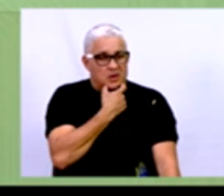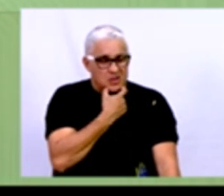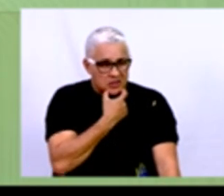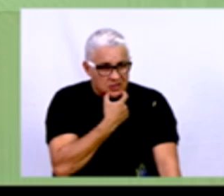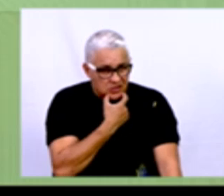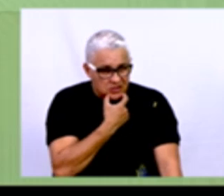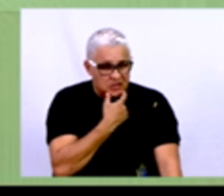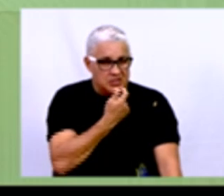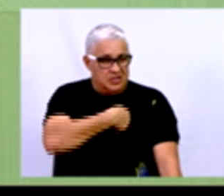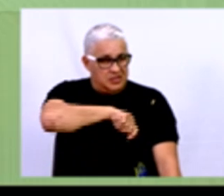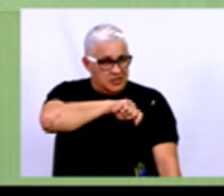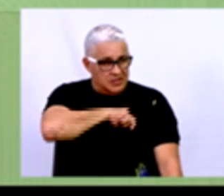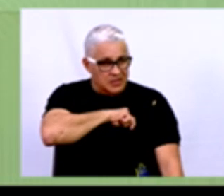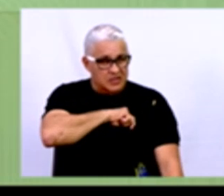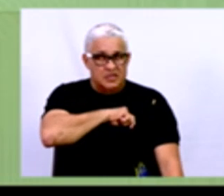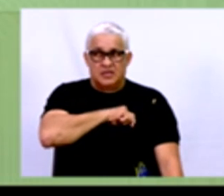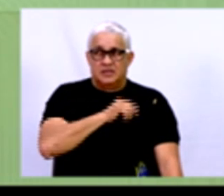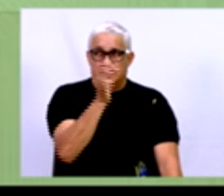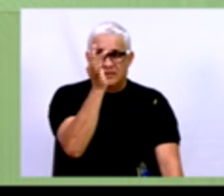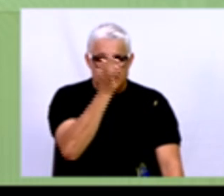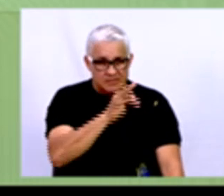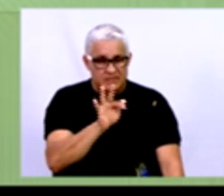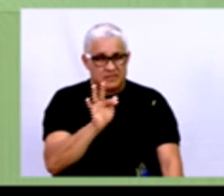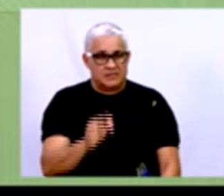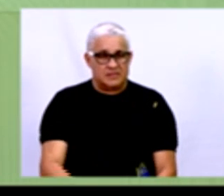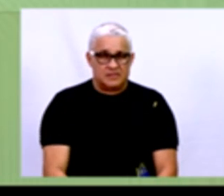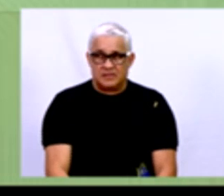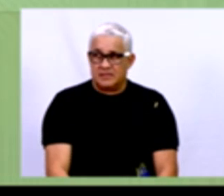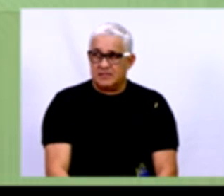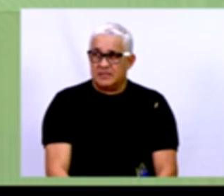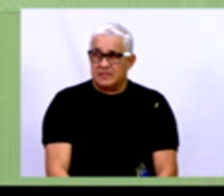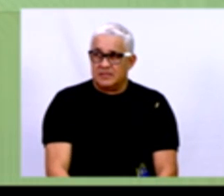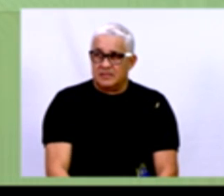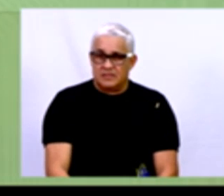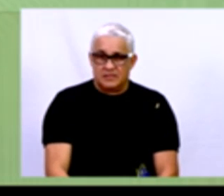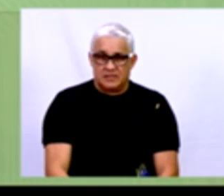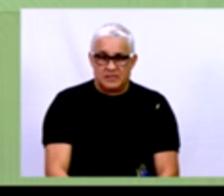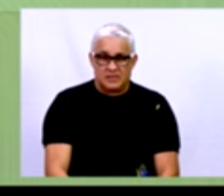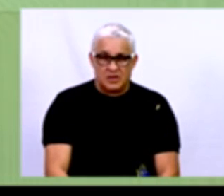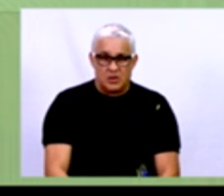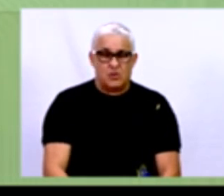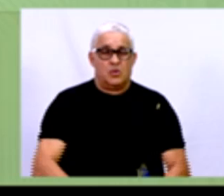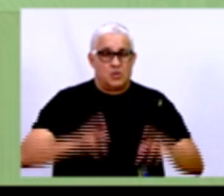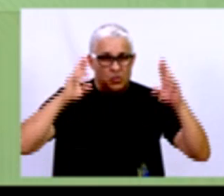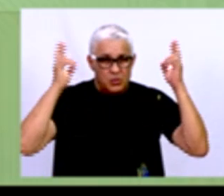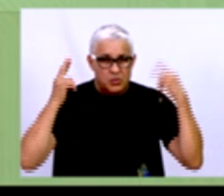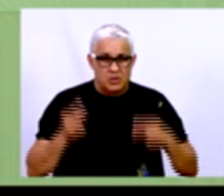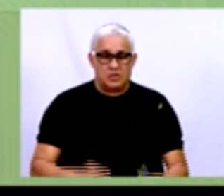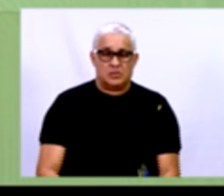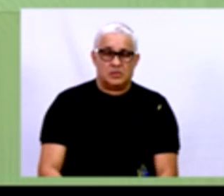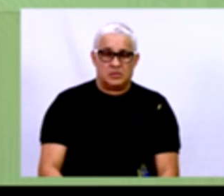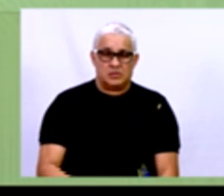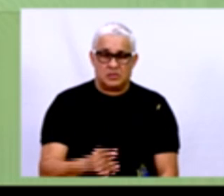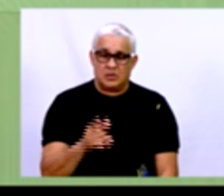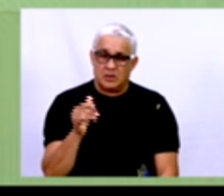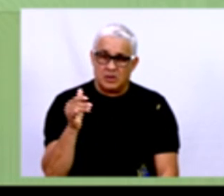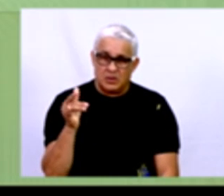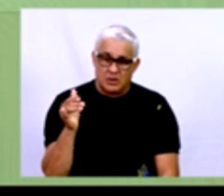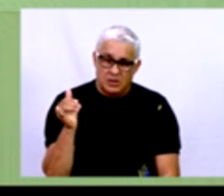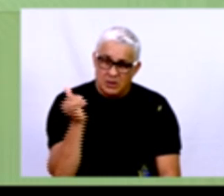inglês, espanhol, francês, russo, italiano e alemão.